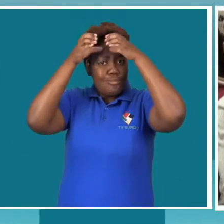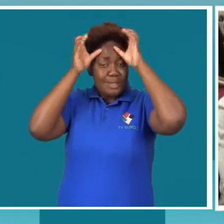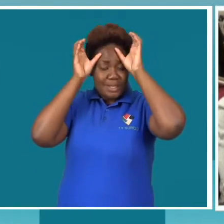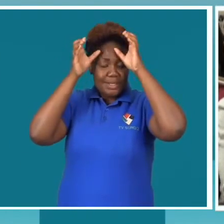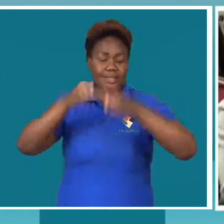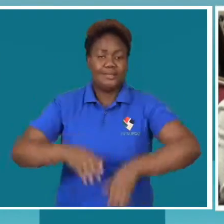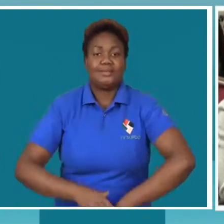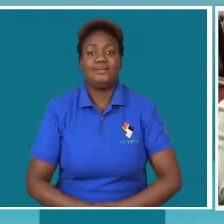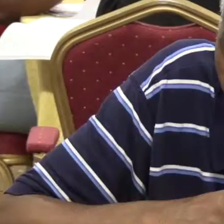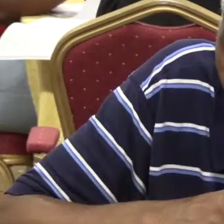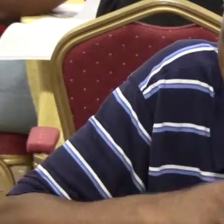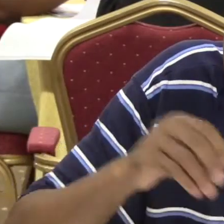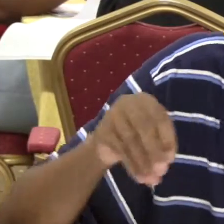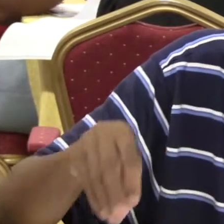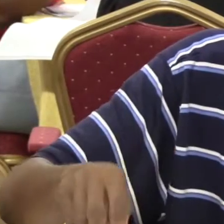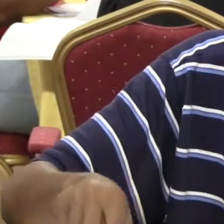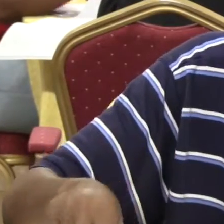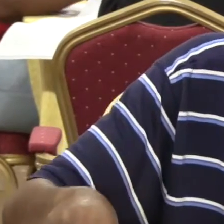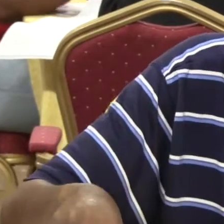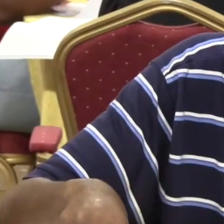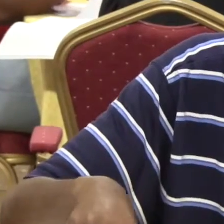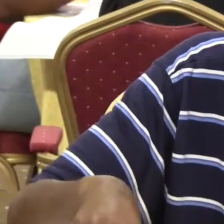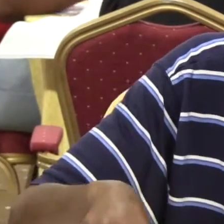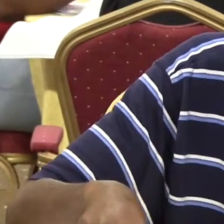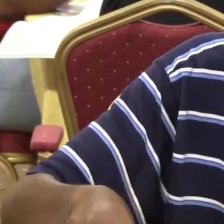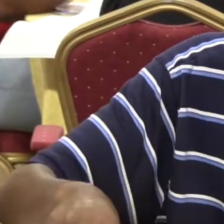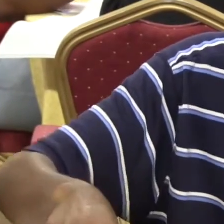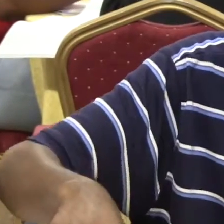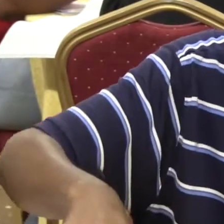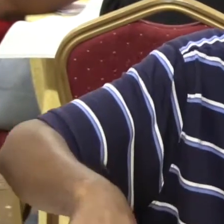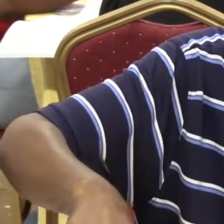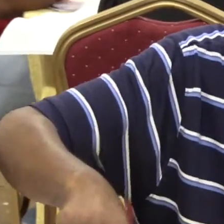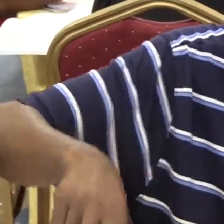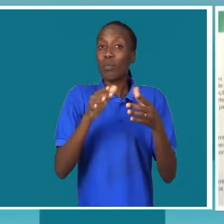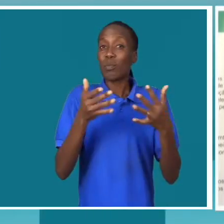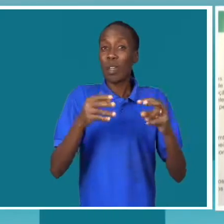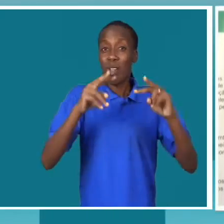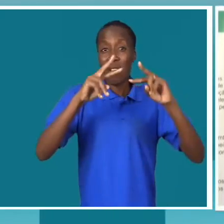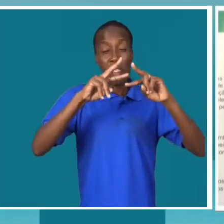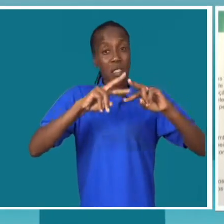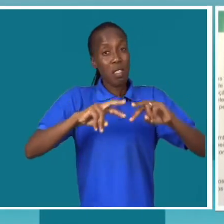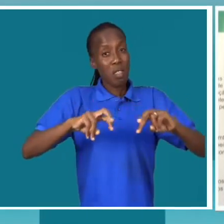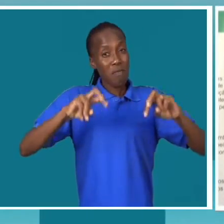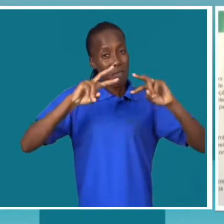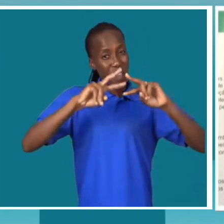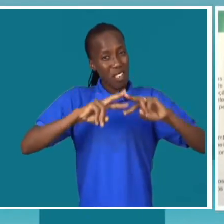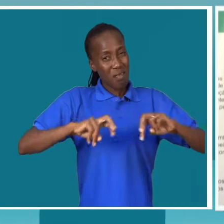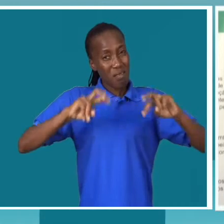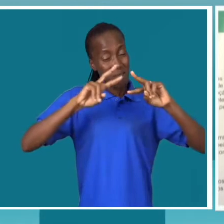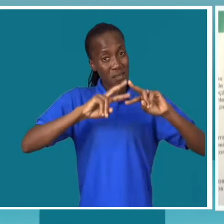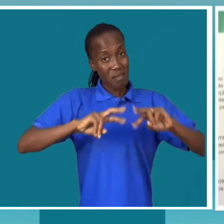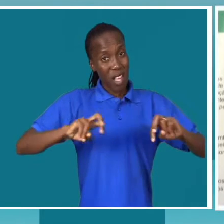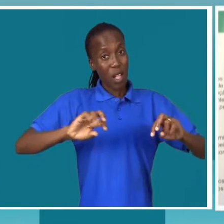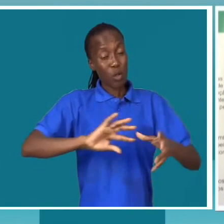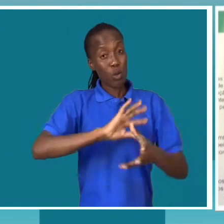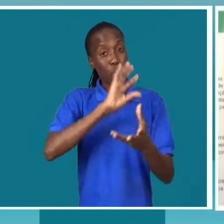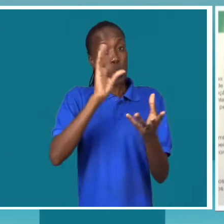capacidade de incorporar a componente sustentabilidade nos seus projetos. Foi feita uma análise global